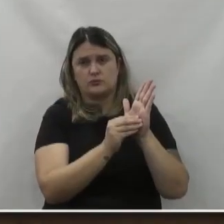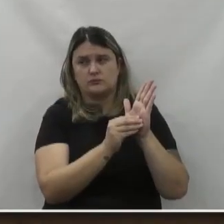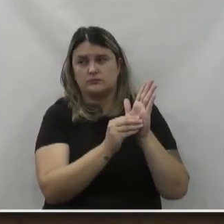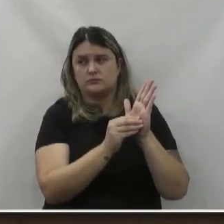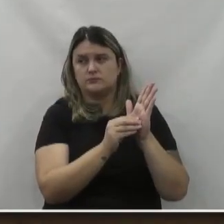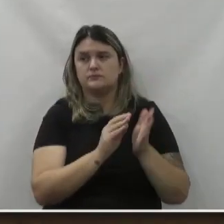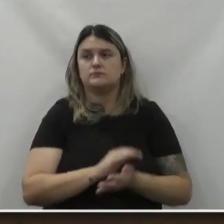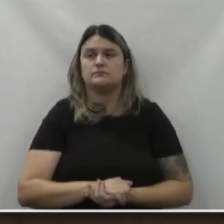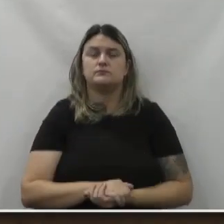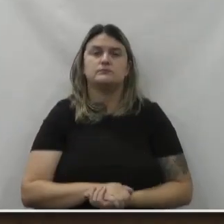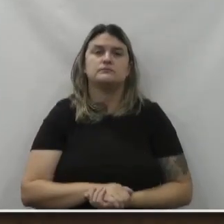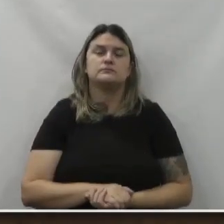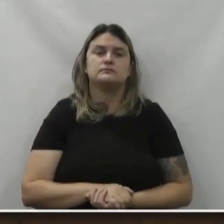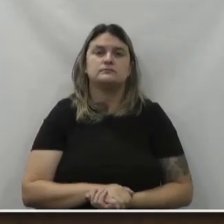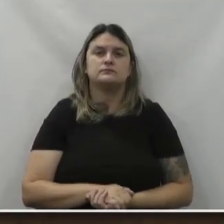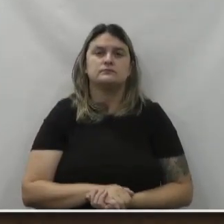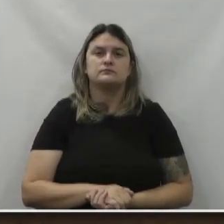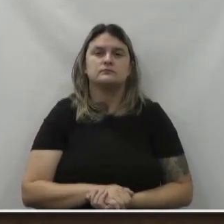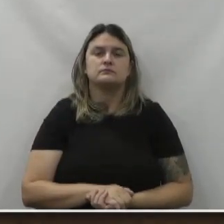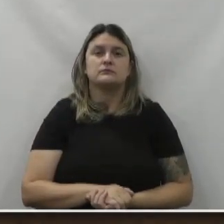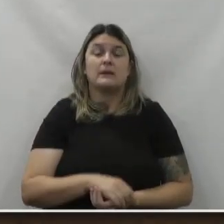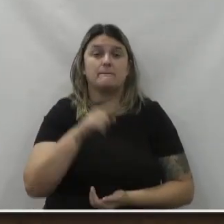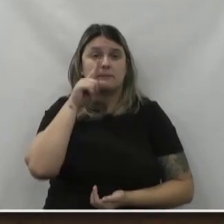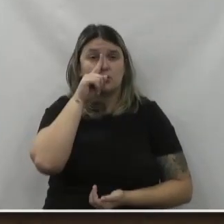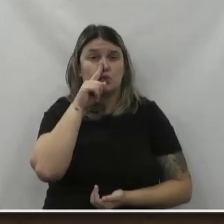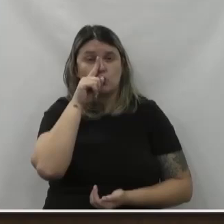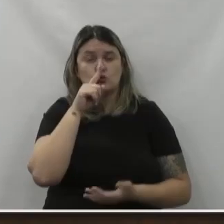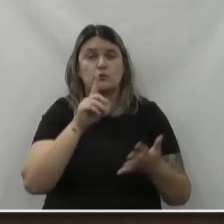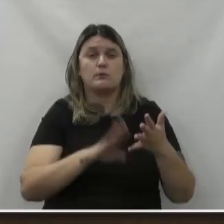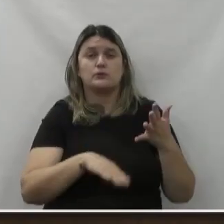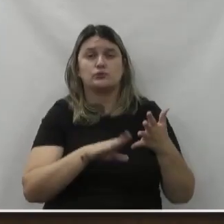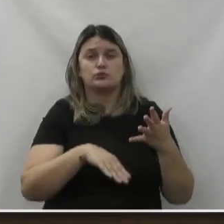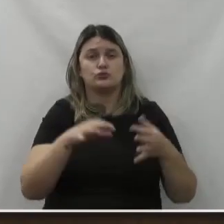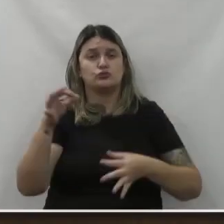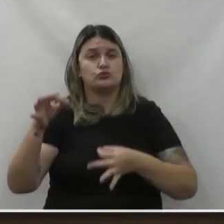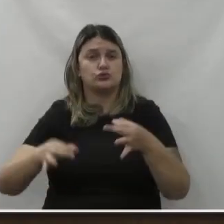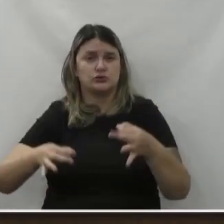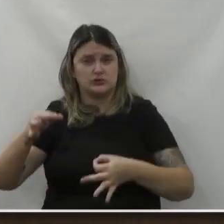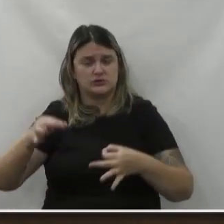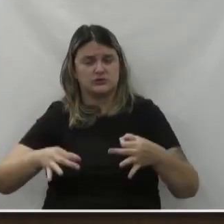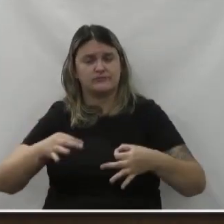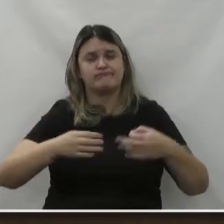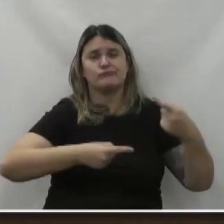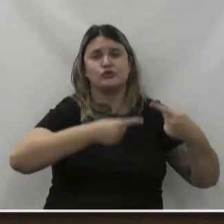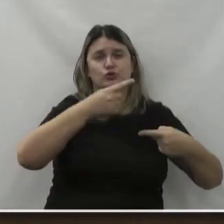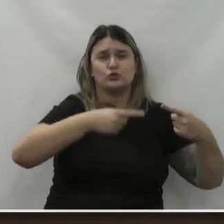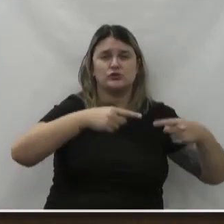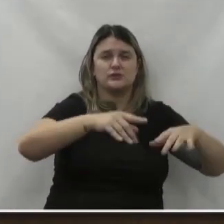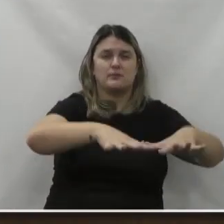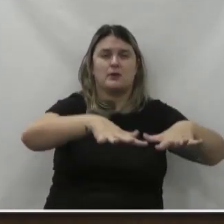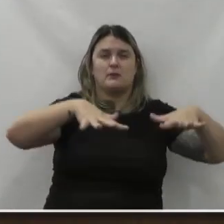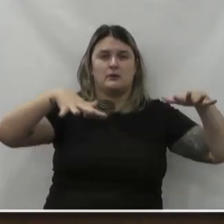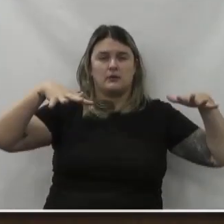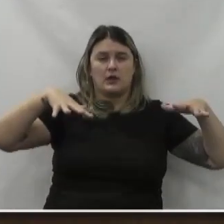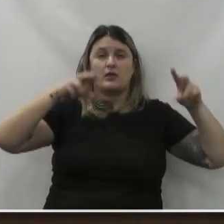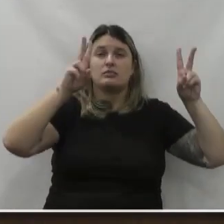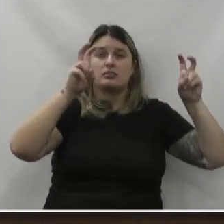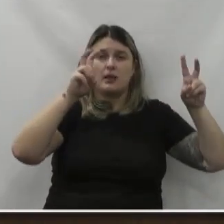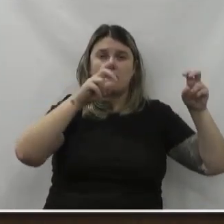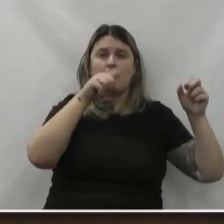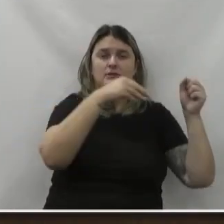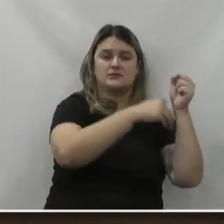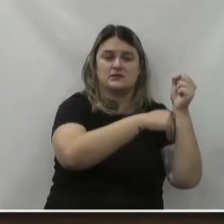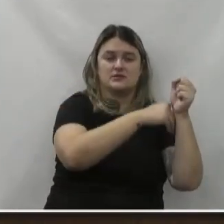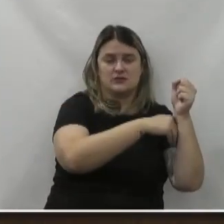judicializadas fora dos tribunais. Risco de prejuízo à justiça. Discutir publicamente uma questão